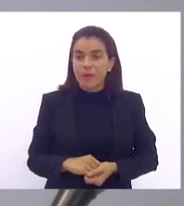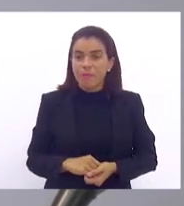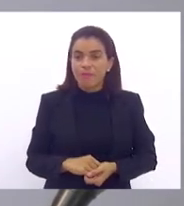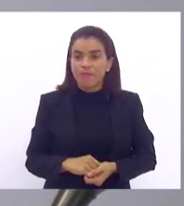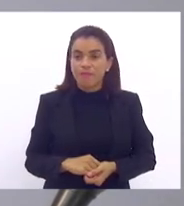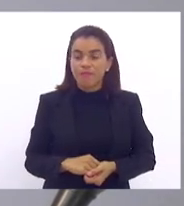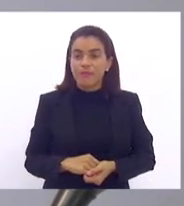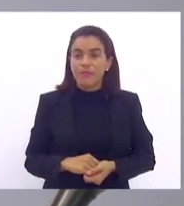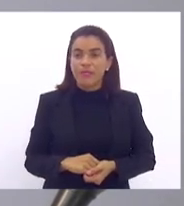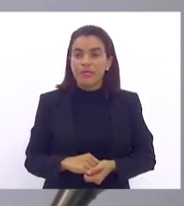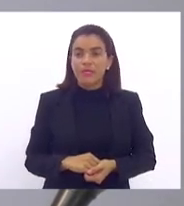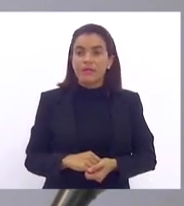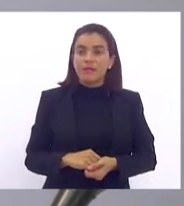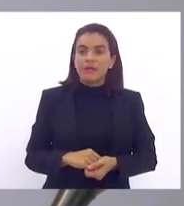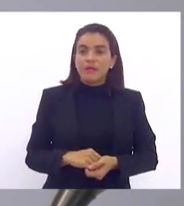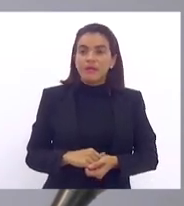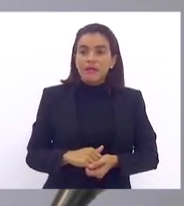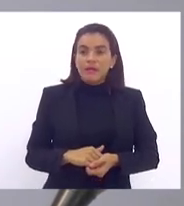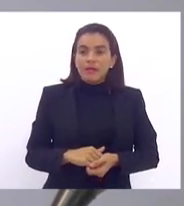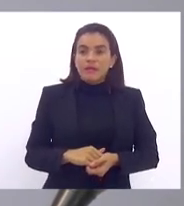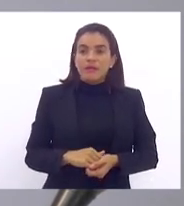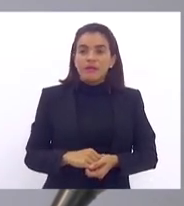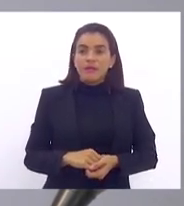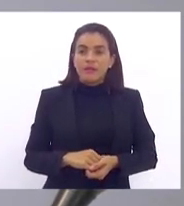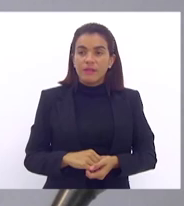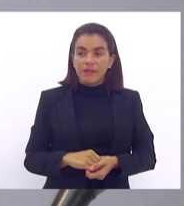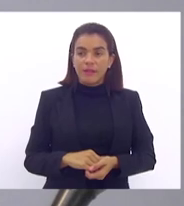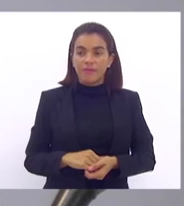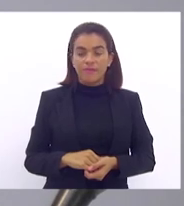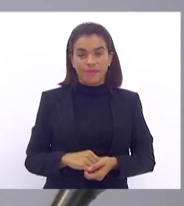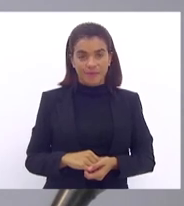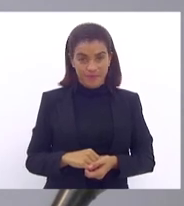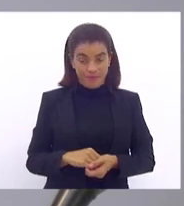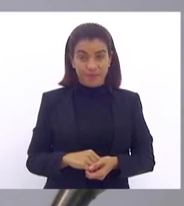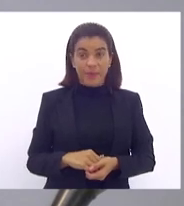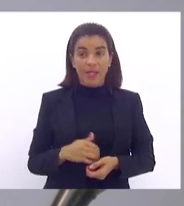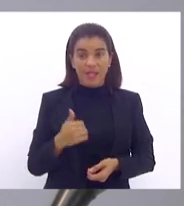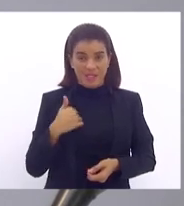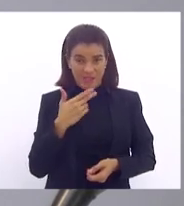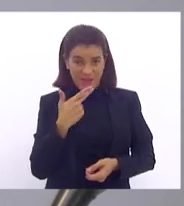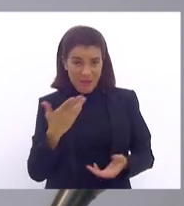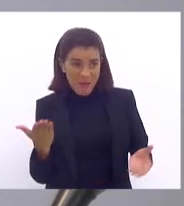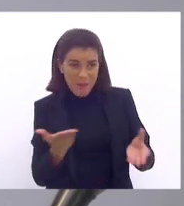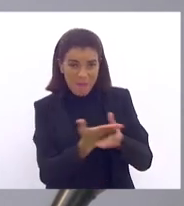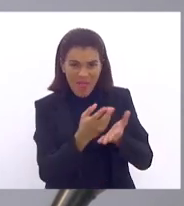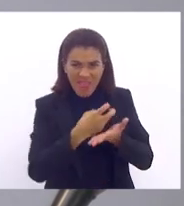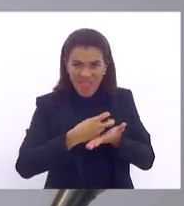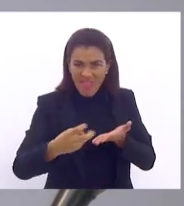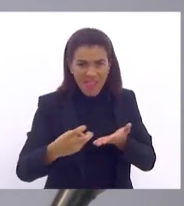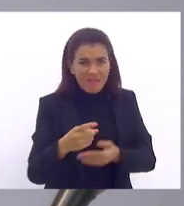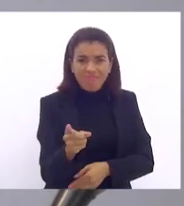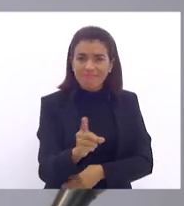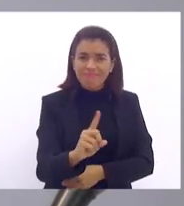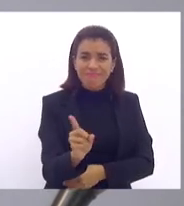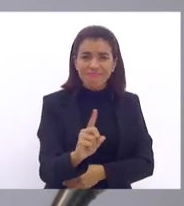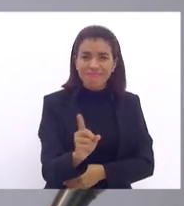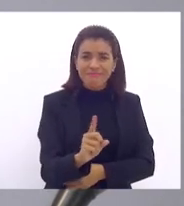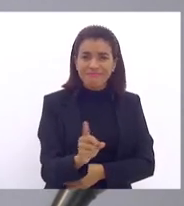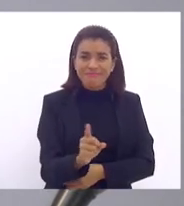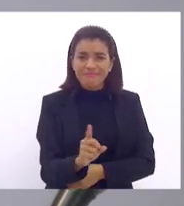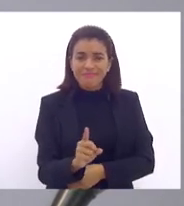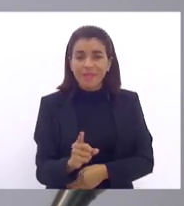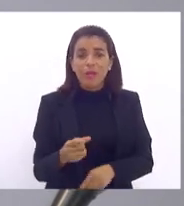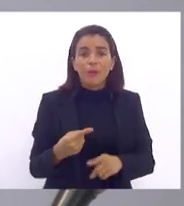e veja a gente entra com pedido de impeachment não